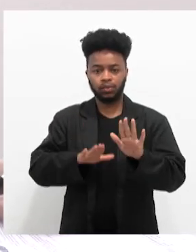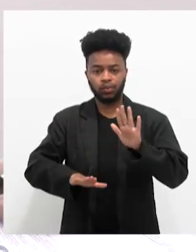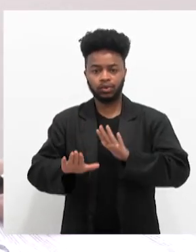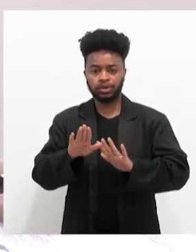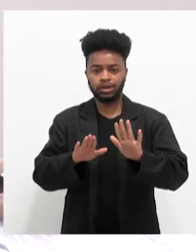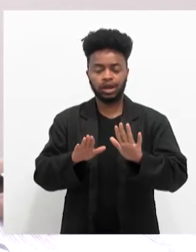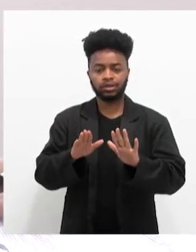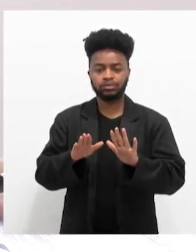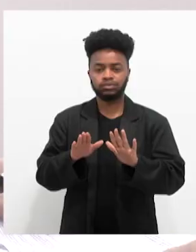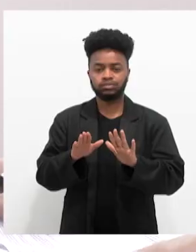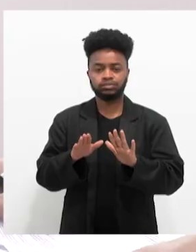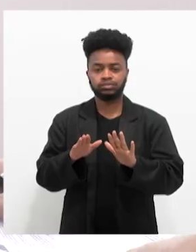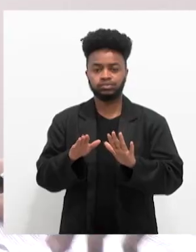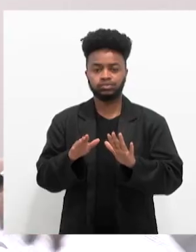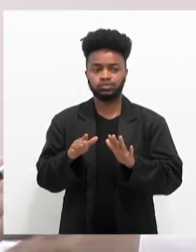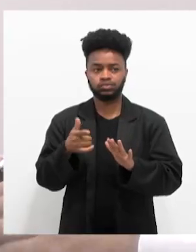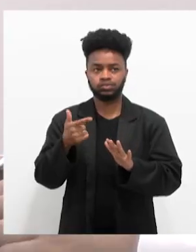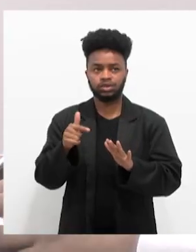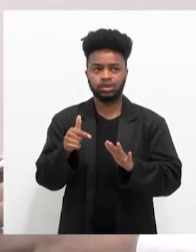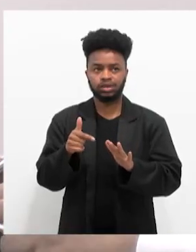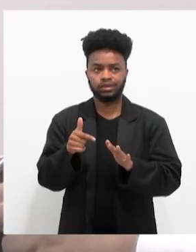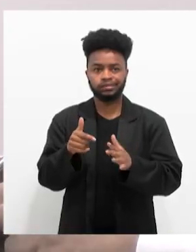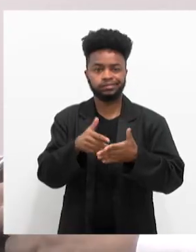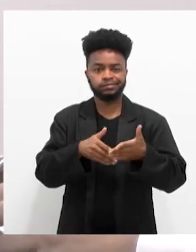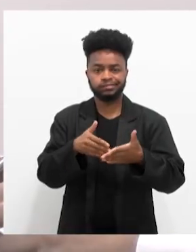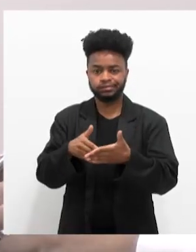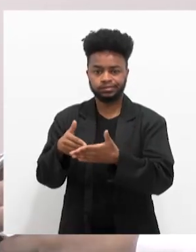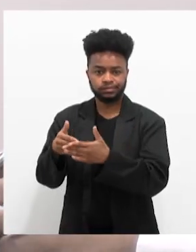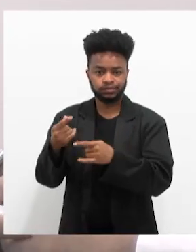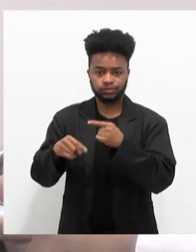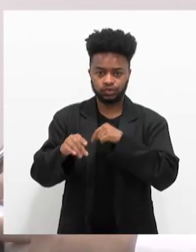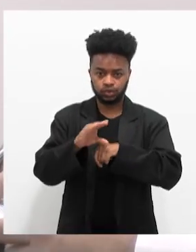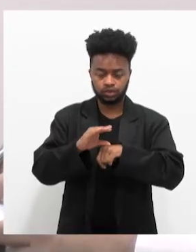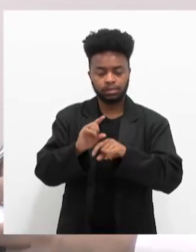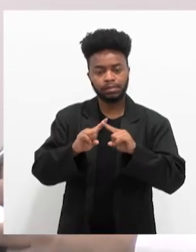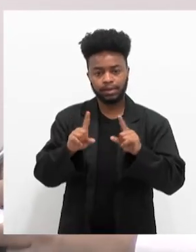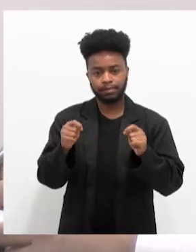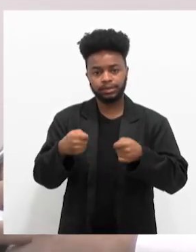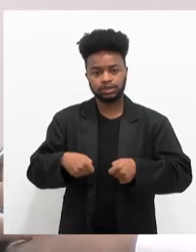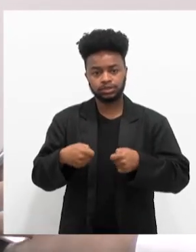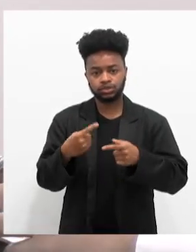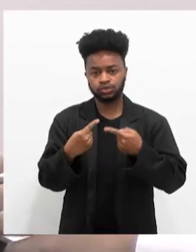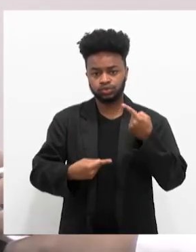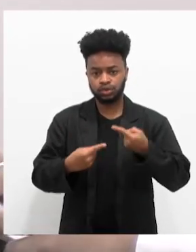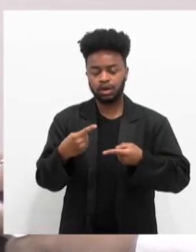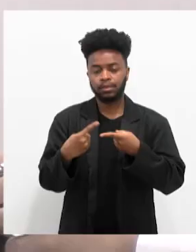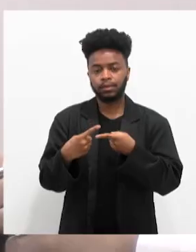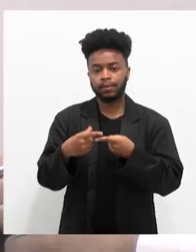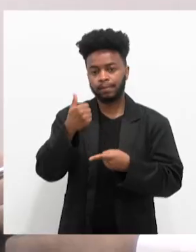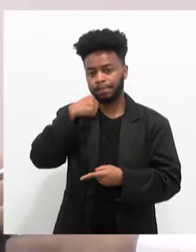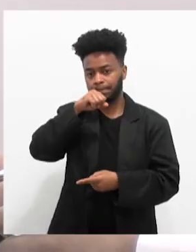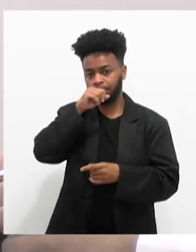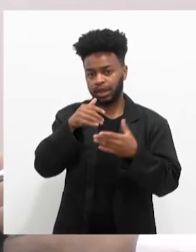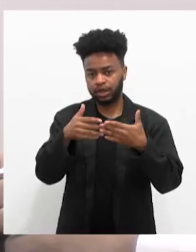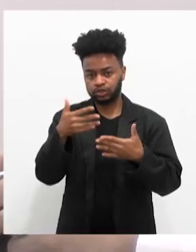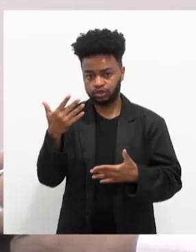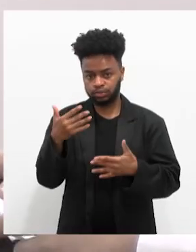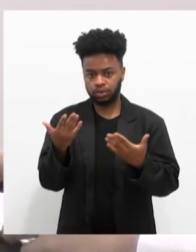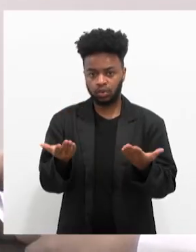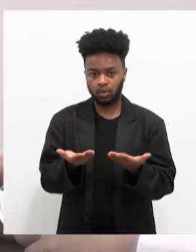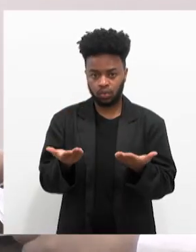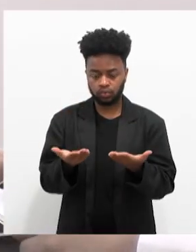numa inconstitucionalidade, mas é uma questão que a gente precisa discutir, né? A mãe atípica, ela hoje